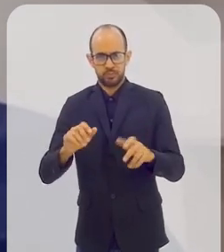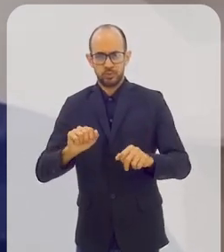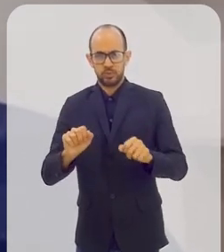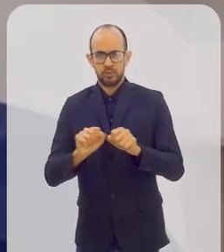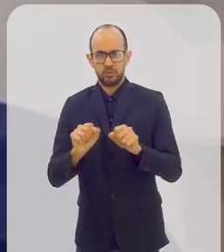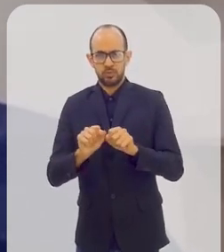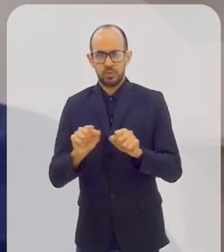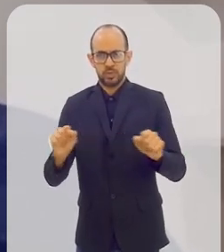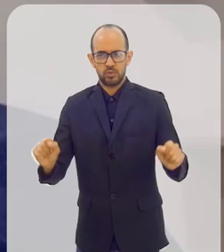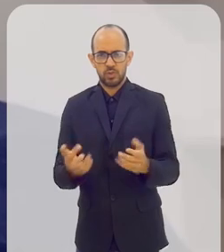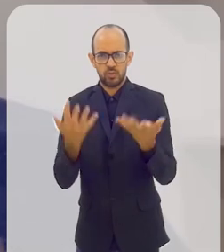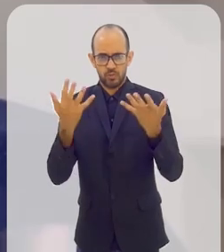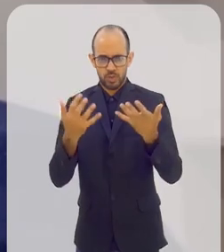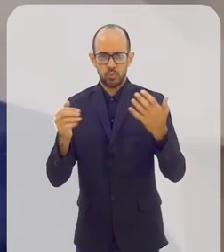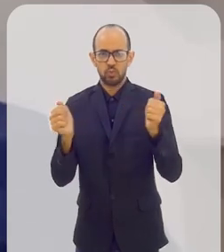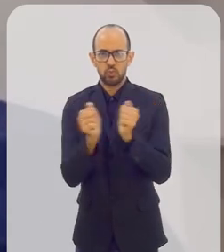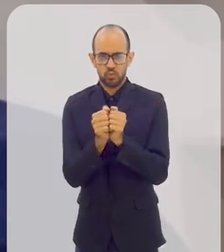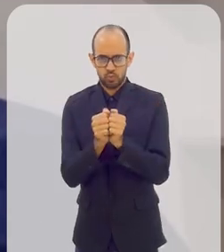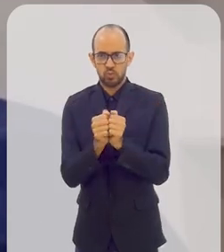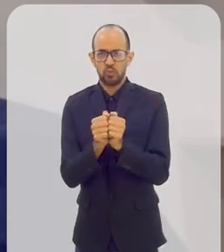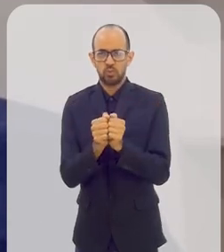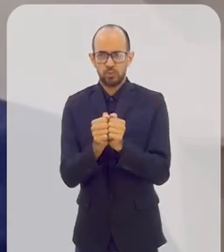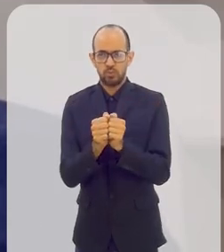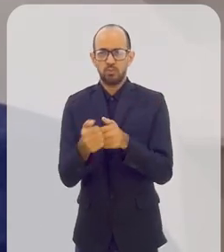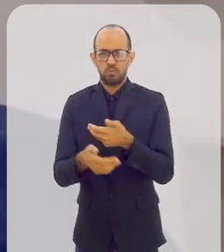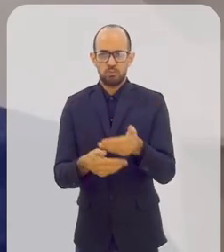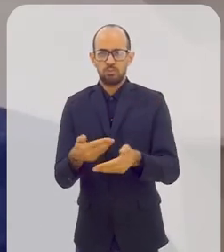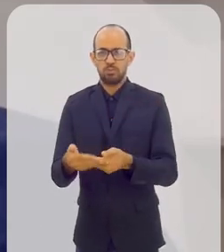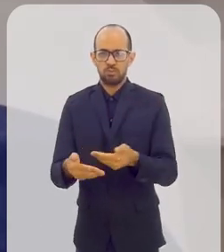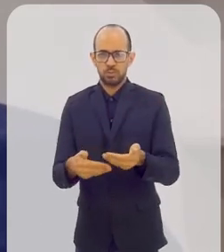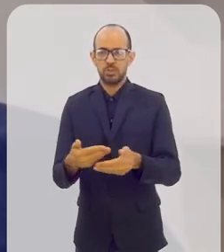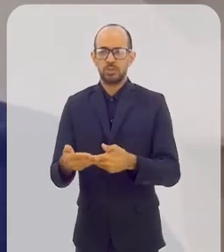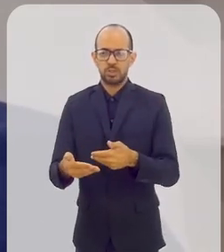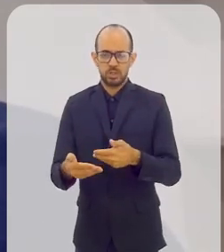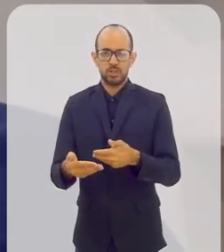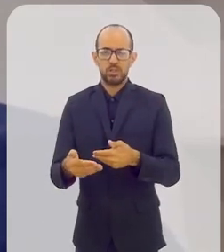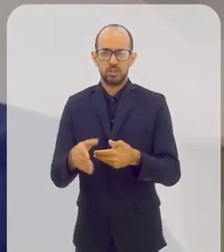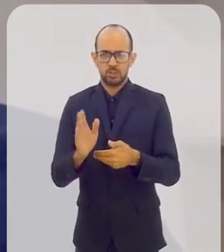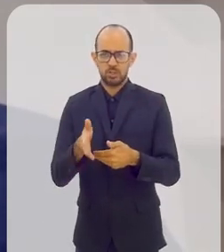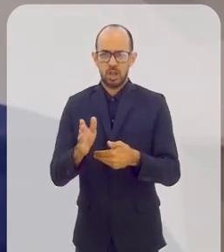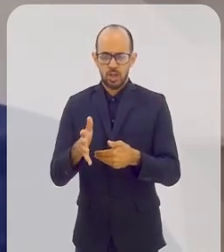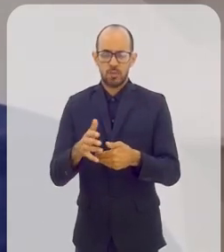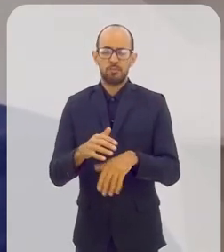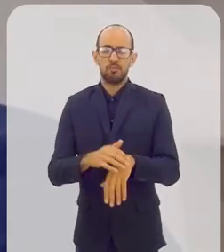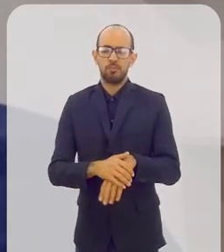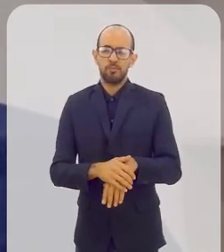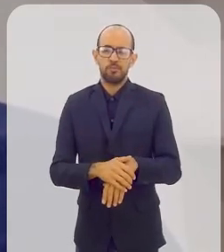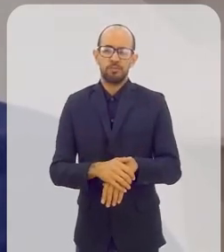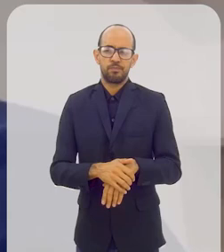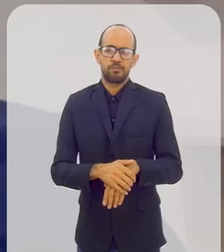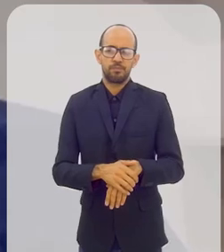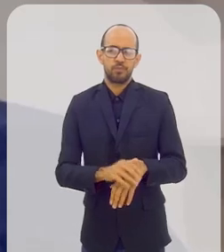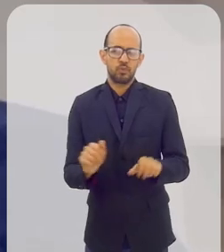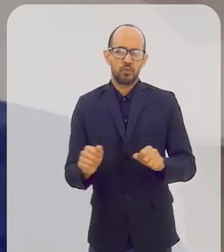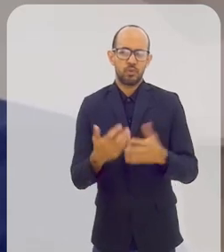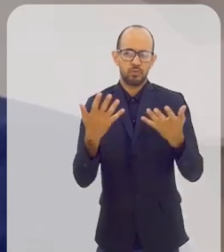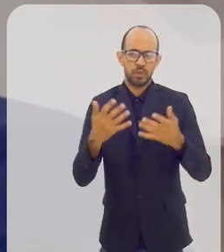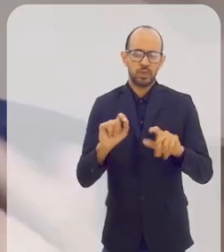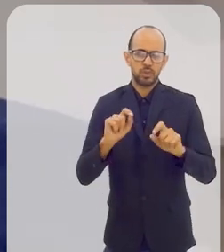um evento em conjunto, em parceria com vocês, que foi um evento